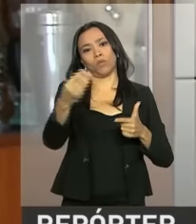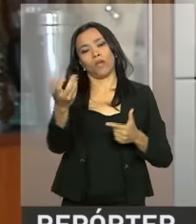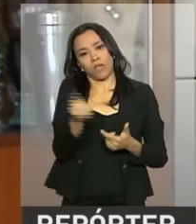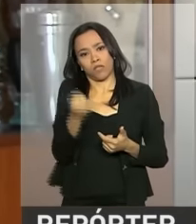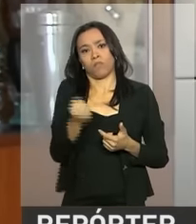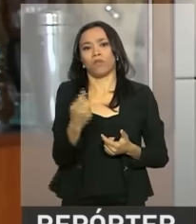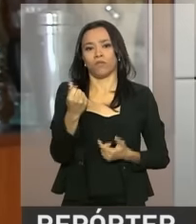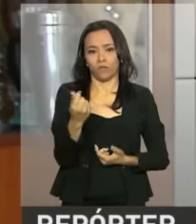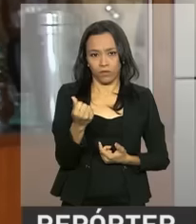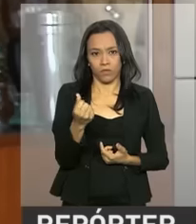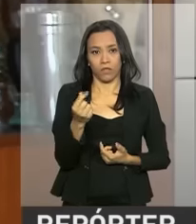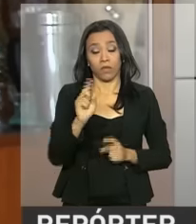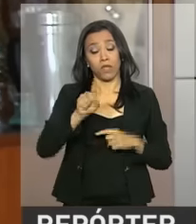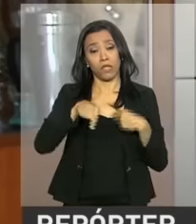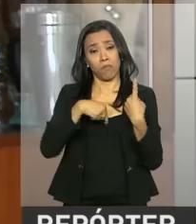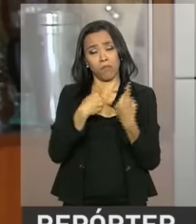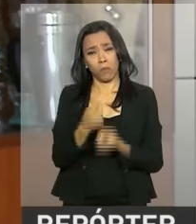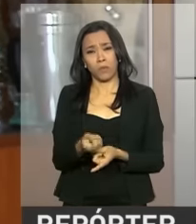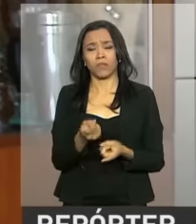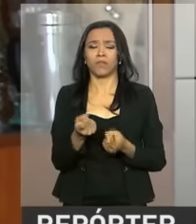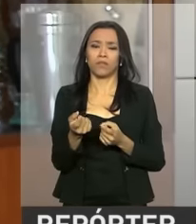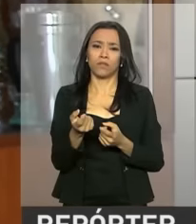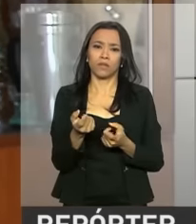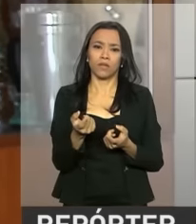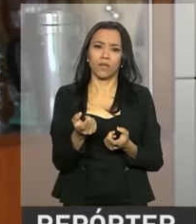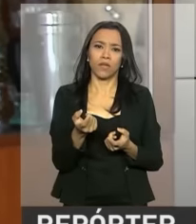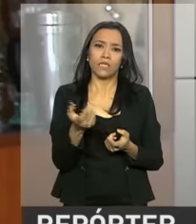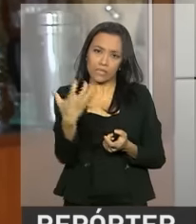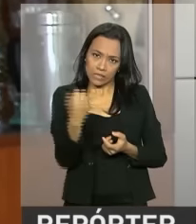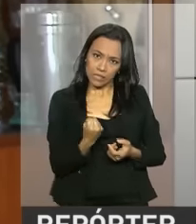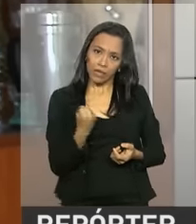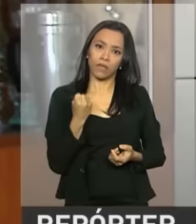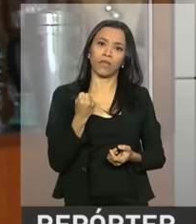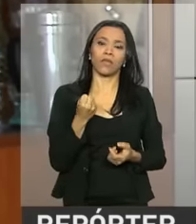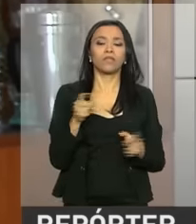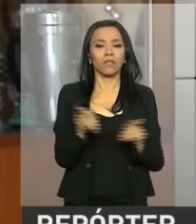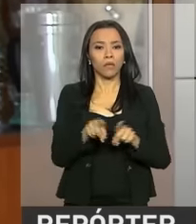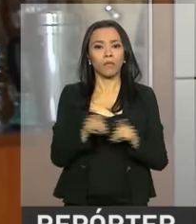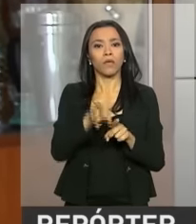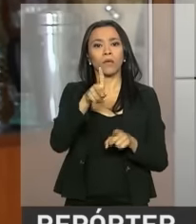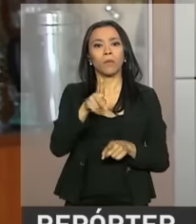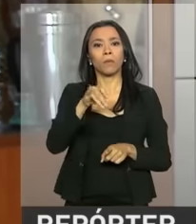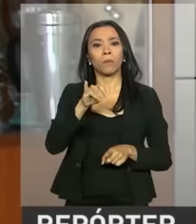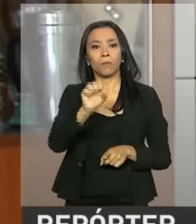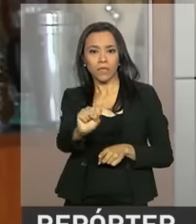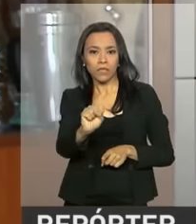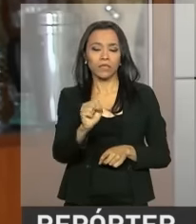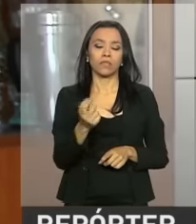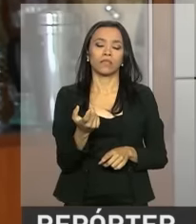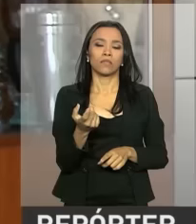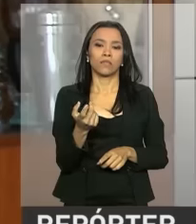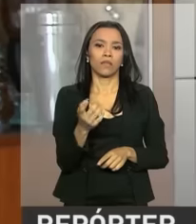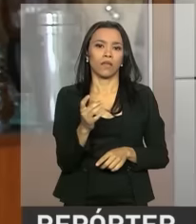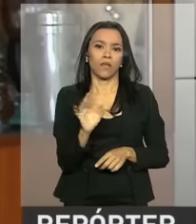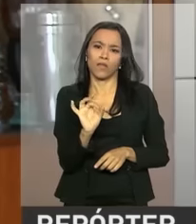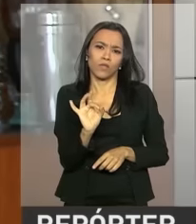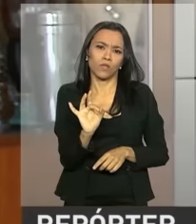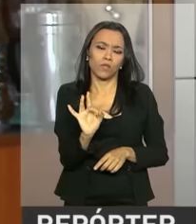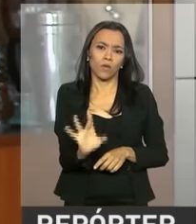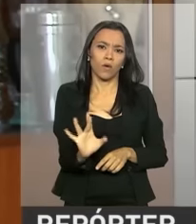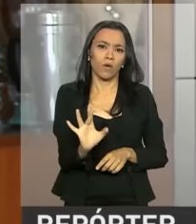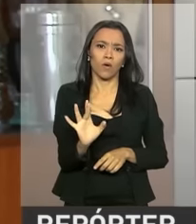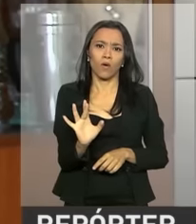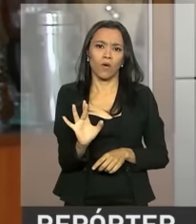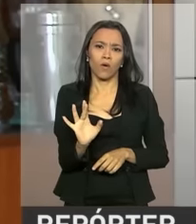voltei eu fiquei de auxílio de doença Saquei o o PIS era só um era só